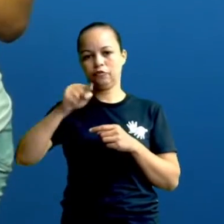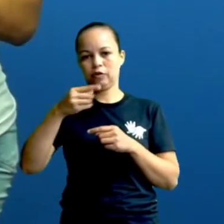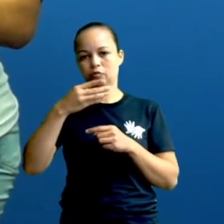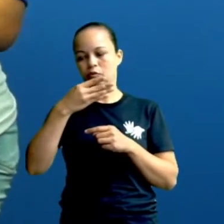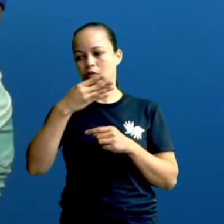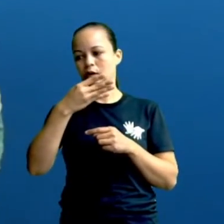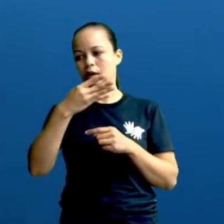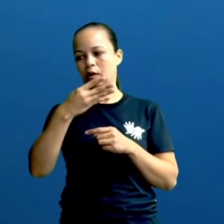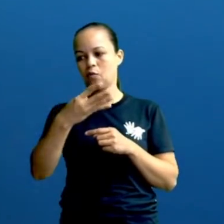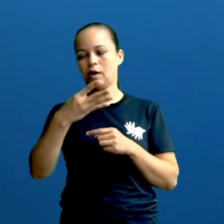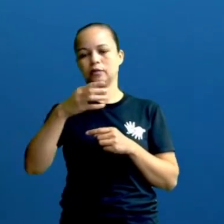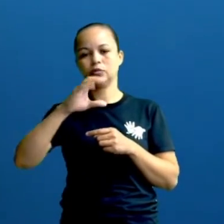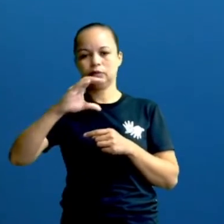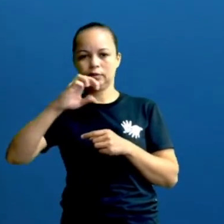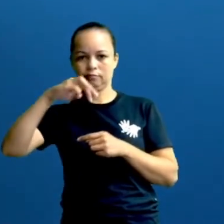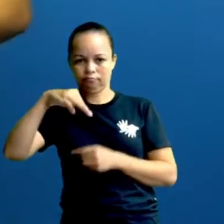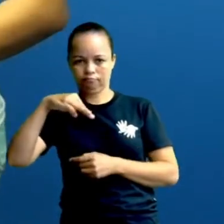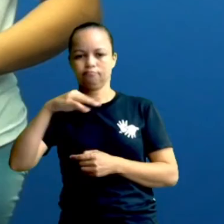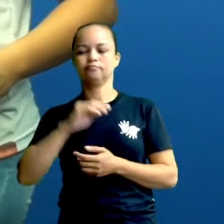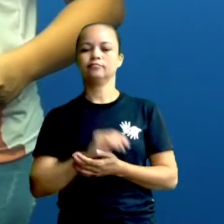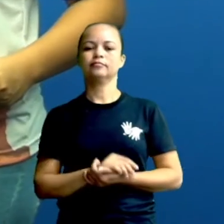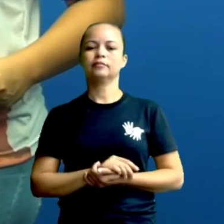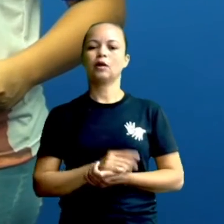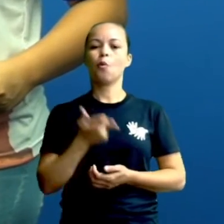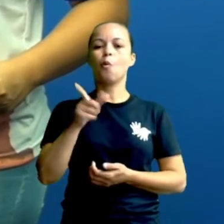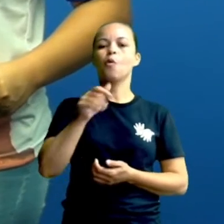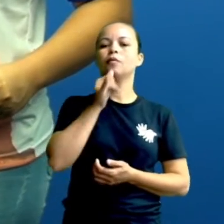certo? Vamos para mais um exemplo?